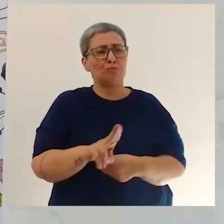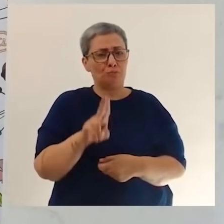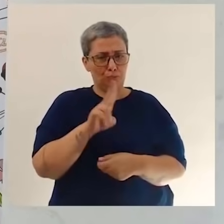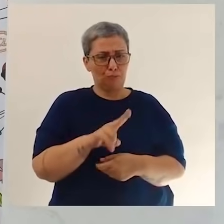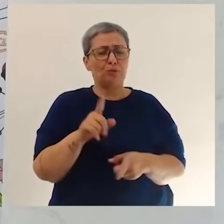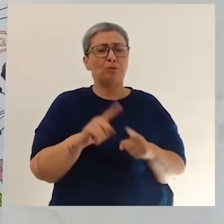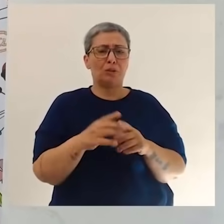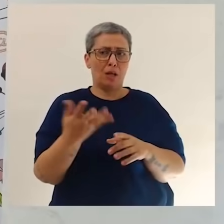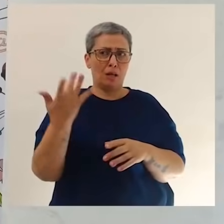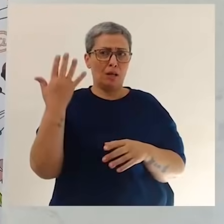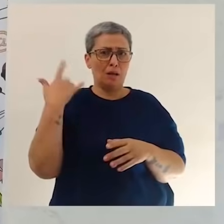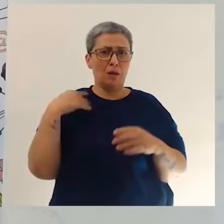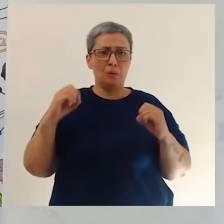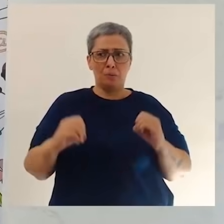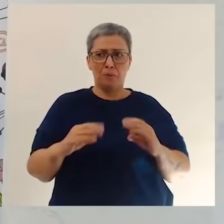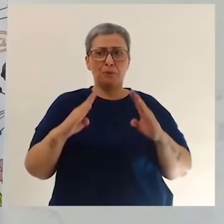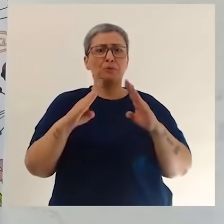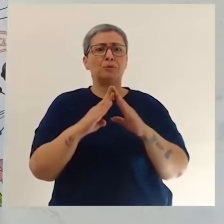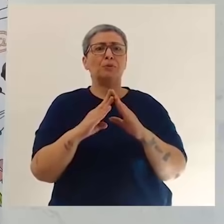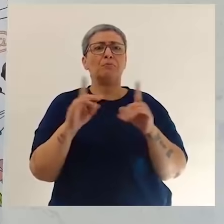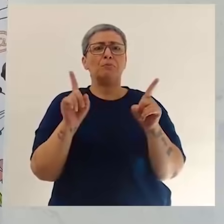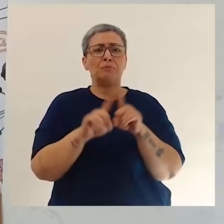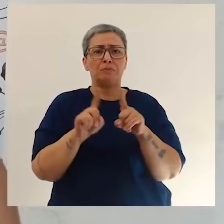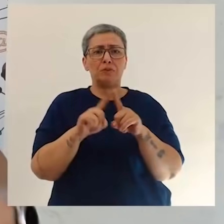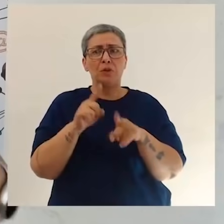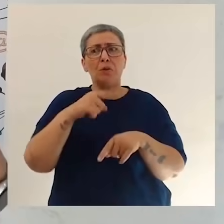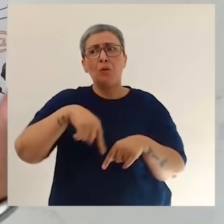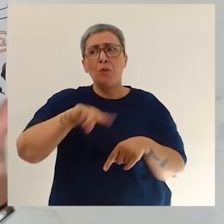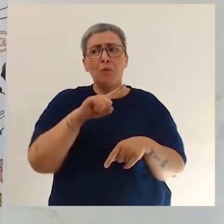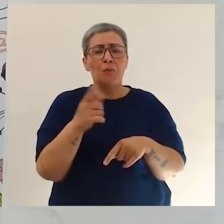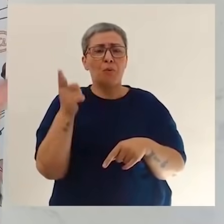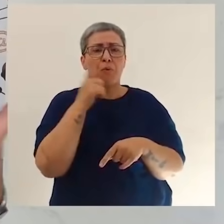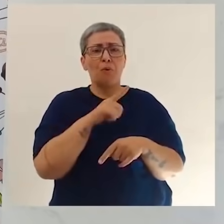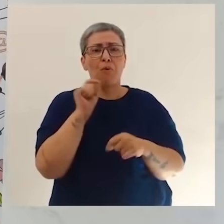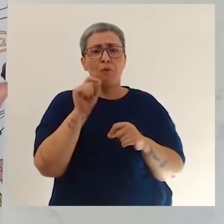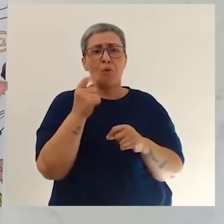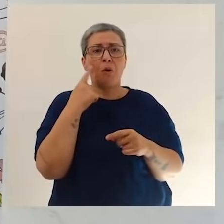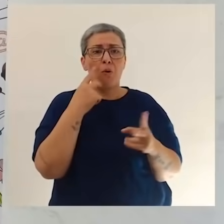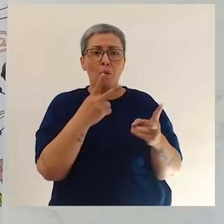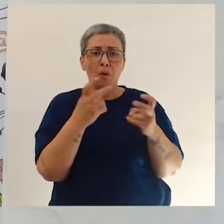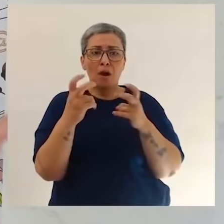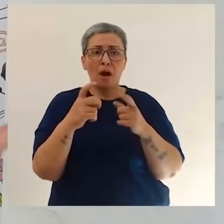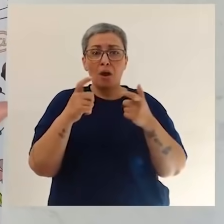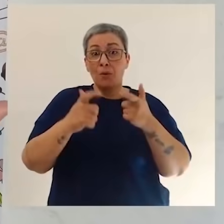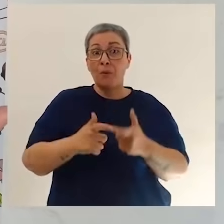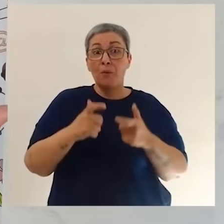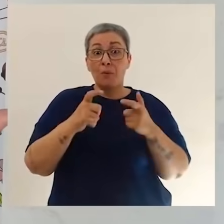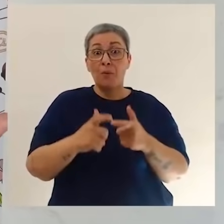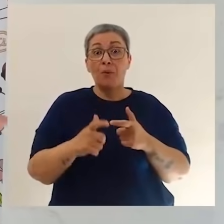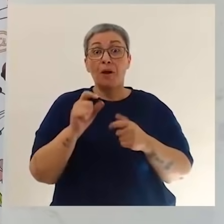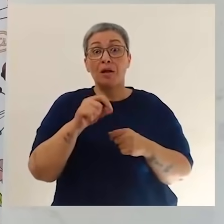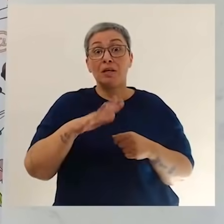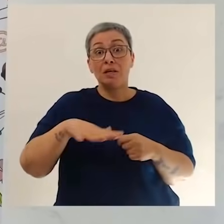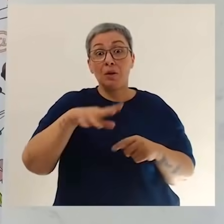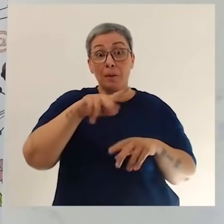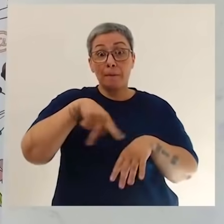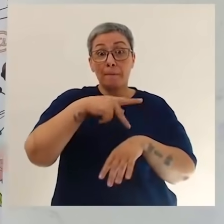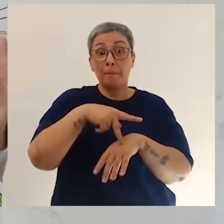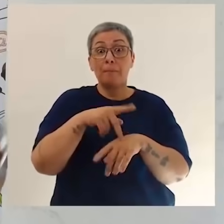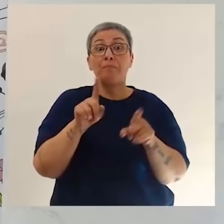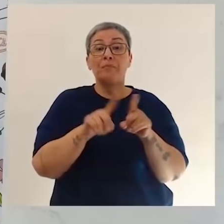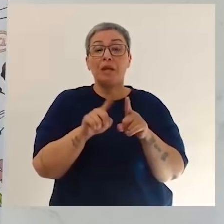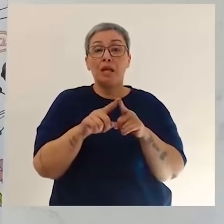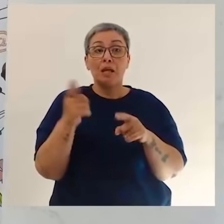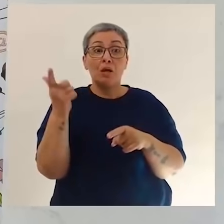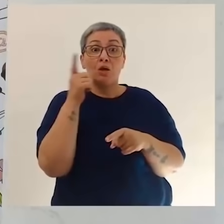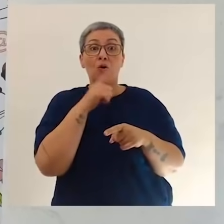utilizamos o mapa mundi em outros programas para que vocês consigam ver aí a localização desses países